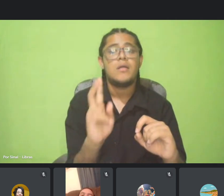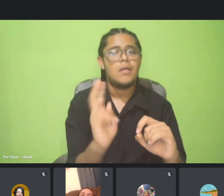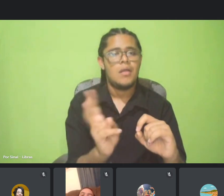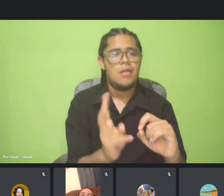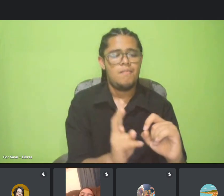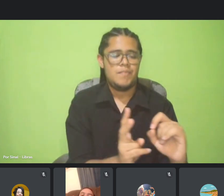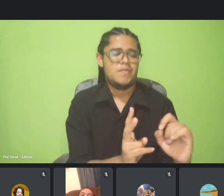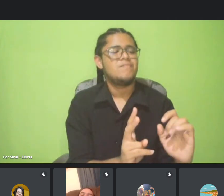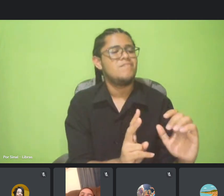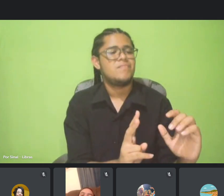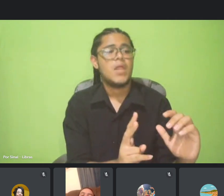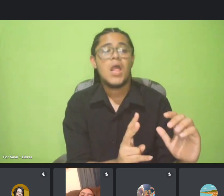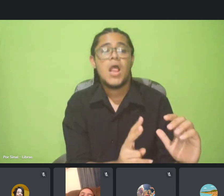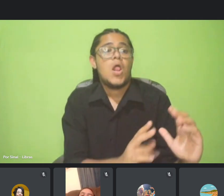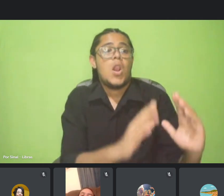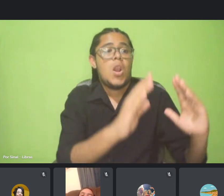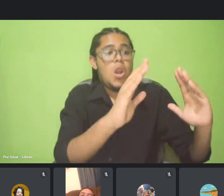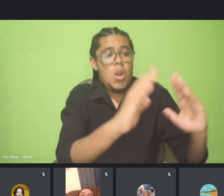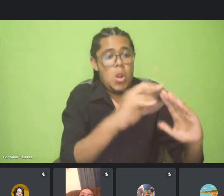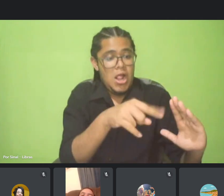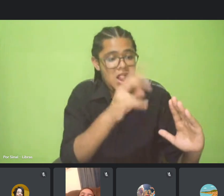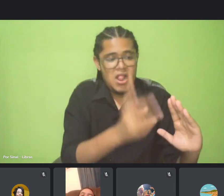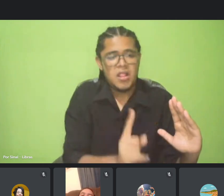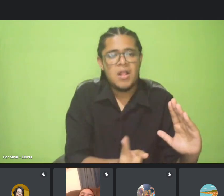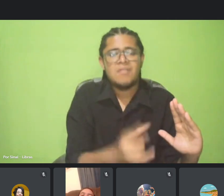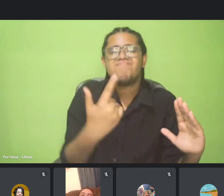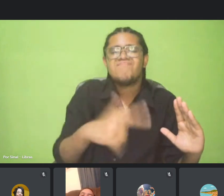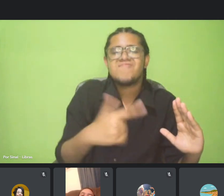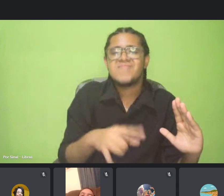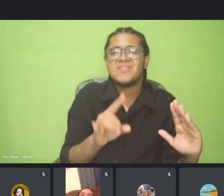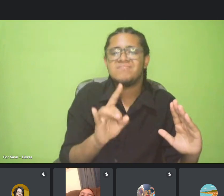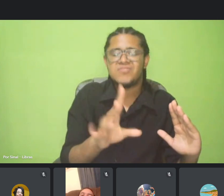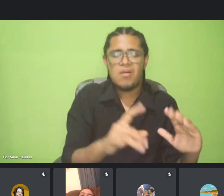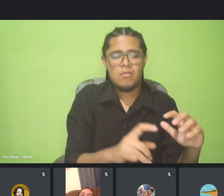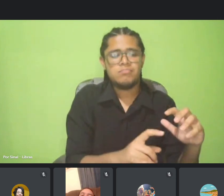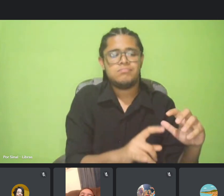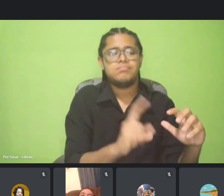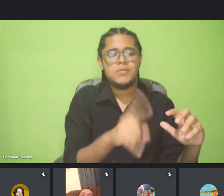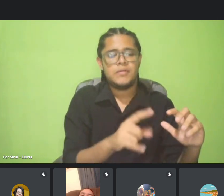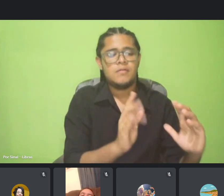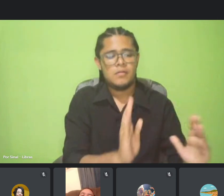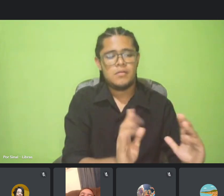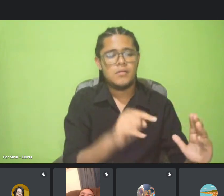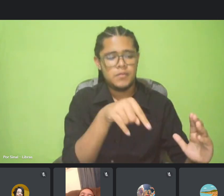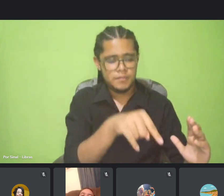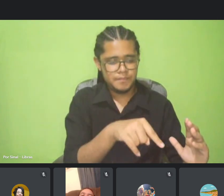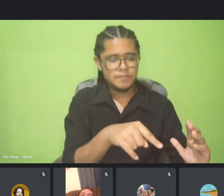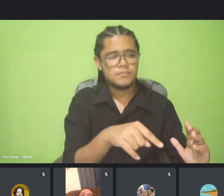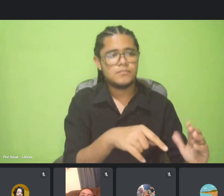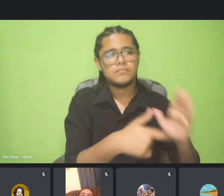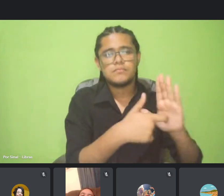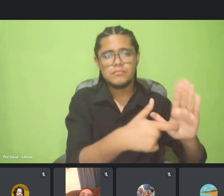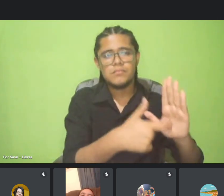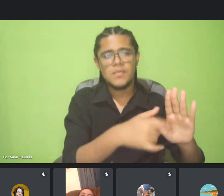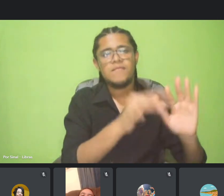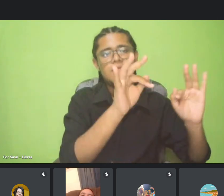pessoas em situação de rua, eu vou pedir para a Ada e Débora falar aqui algo que a gente estava aqui na dúvida enquanto dialogava.